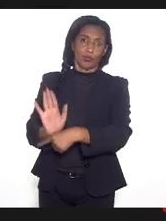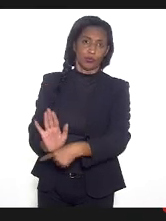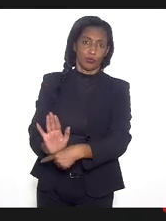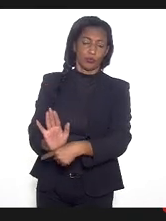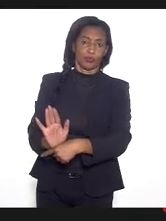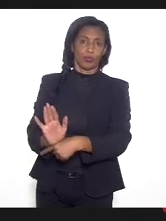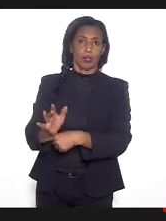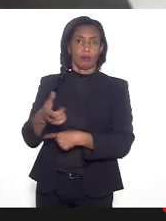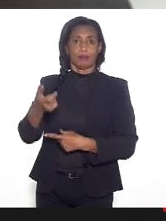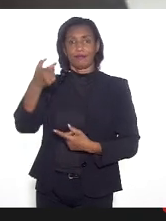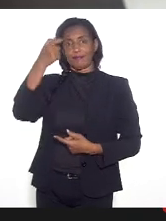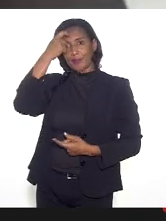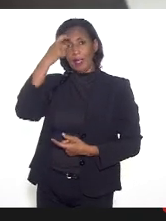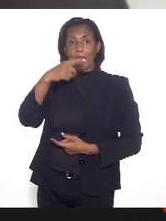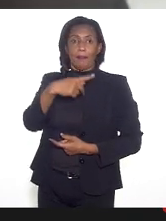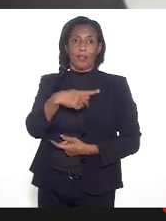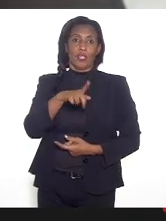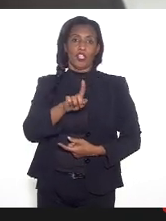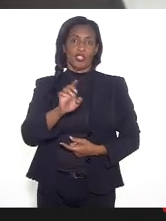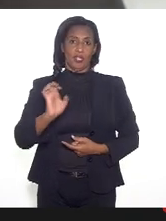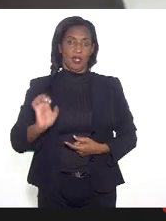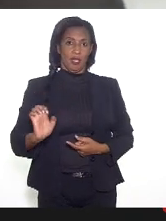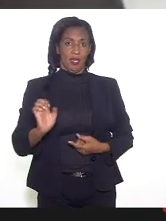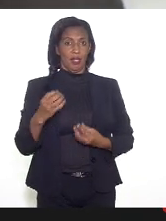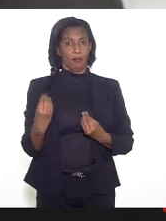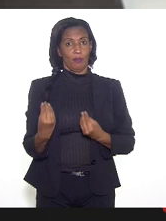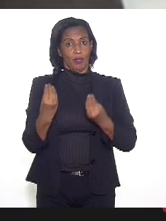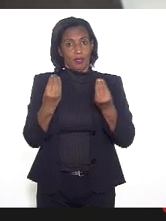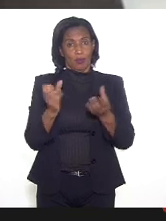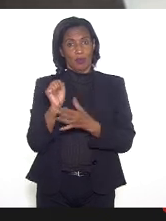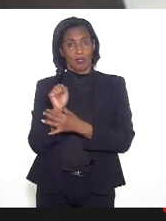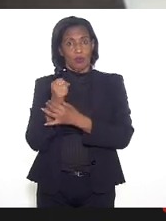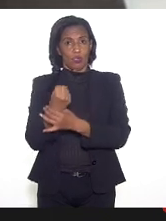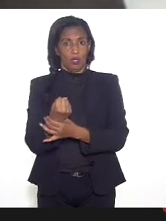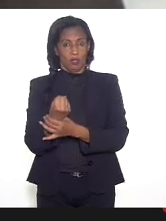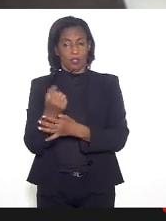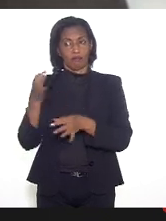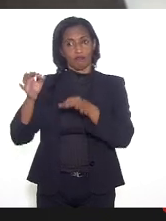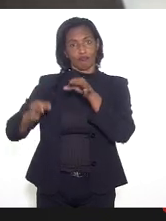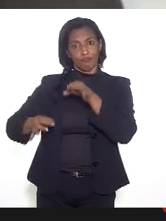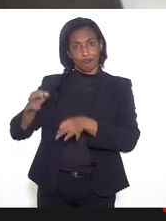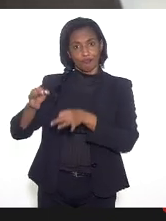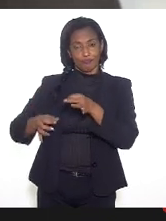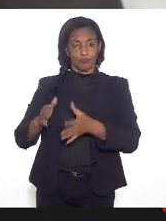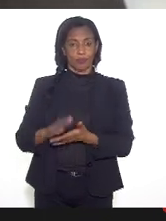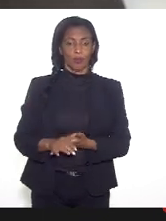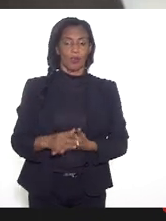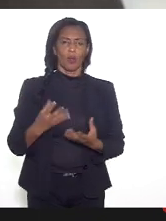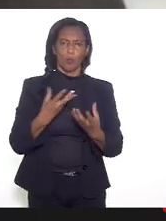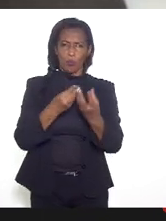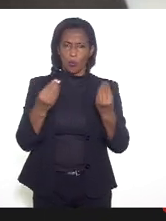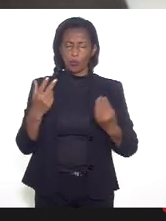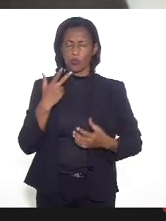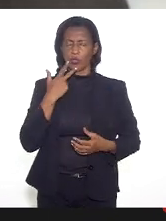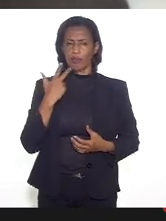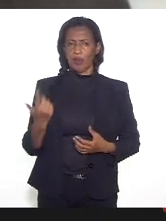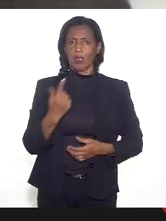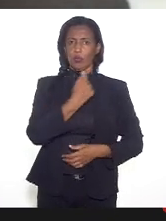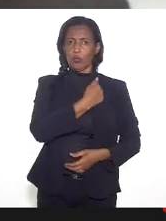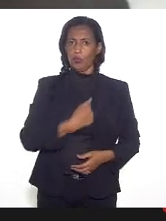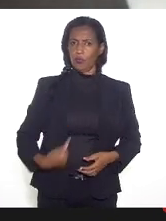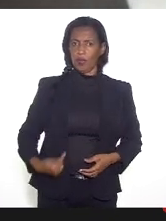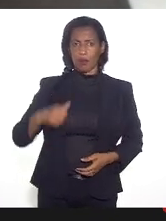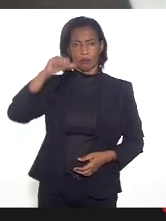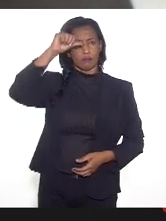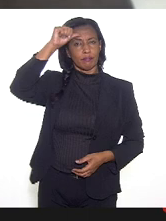para a convicção da PGE e possa dar uma segurança jurídica. Lembrando, muitos já falaram aqui que, de fato, o governador Cláudio